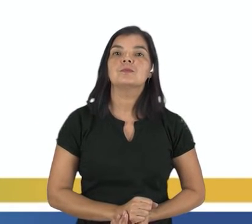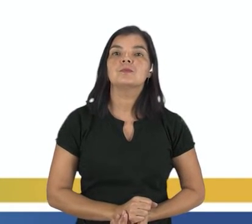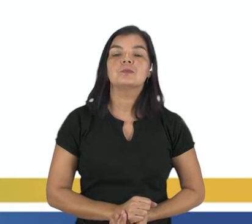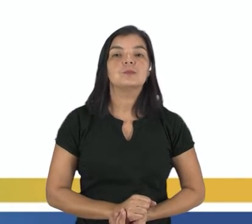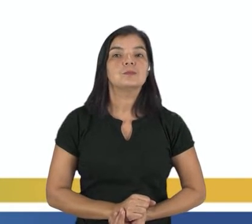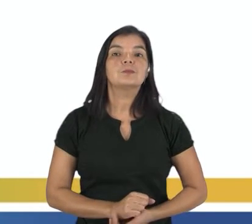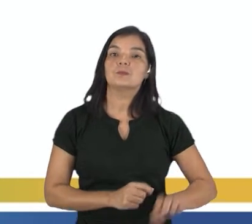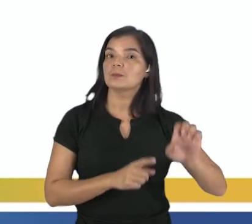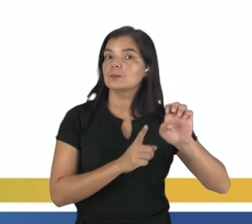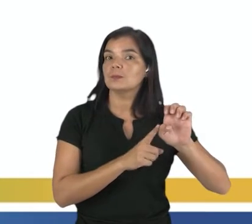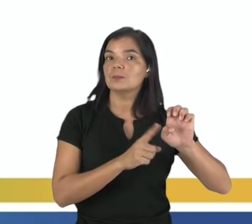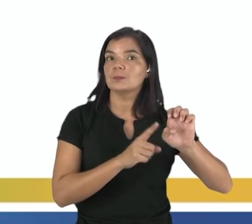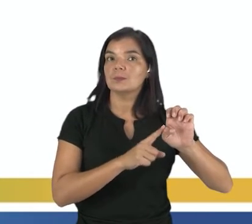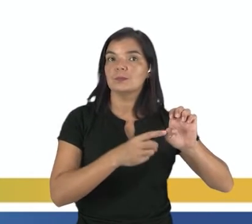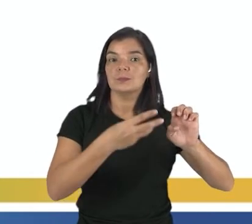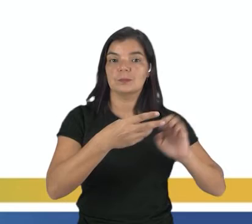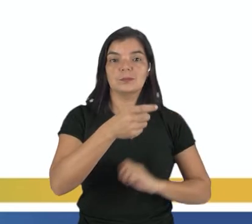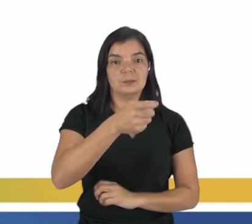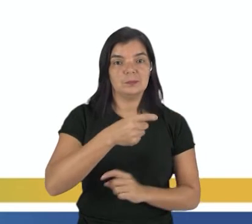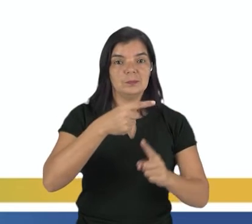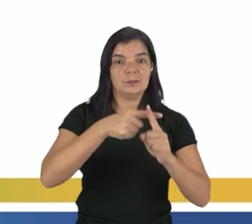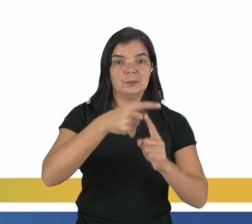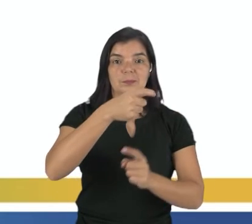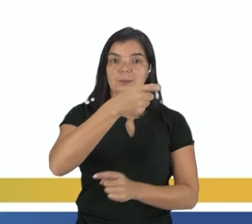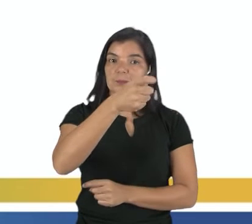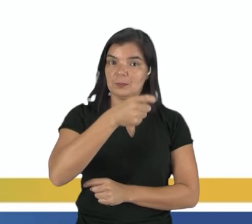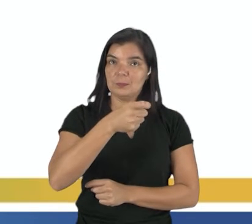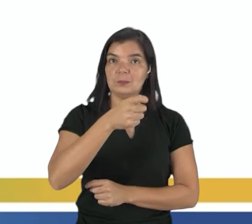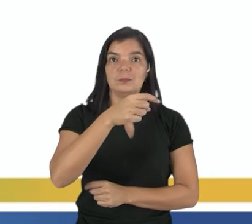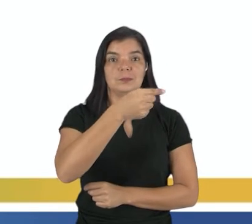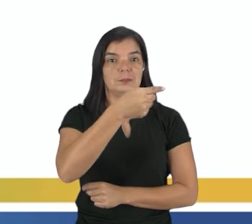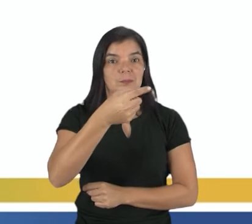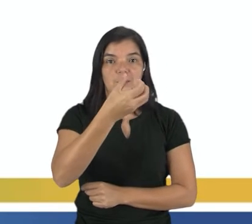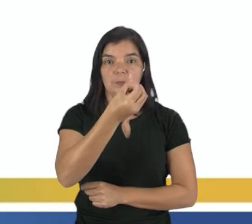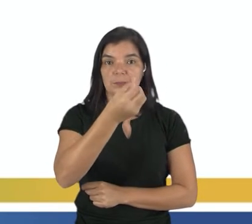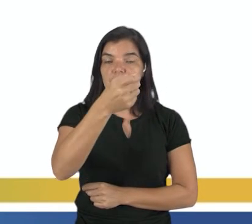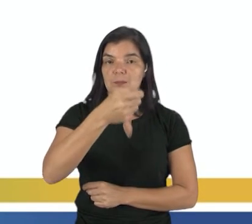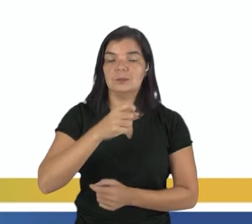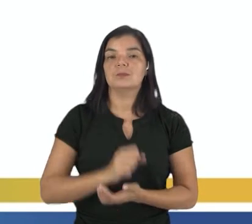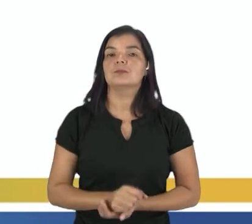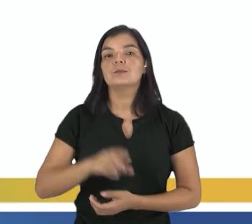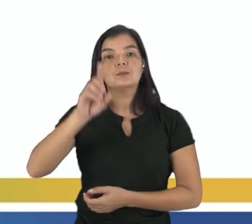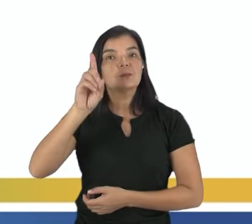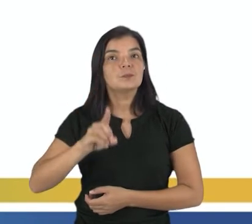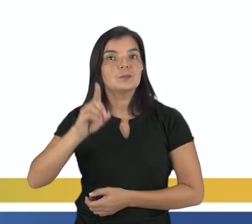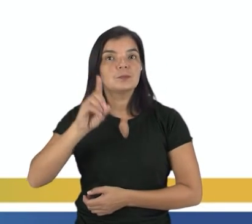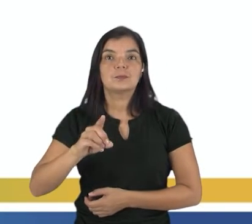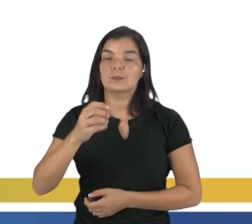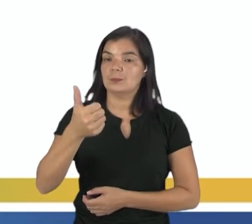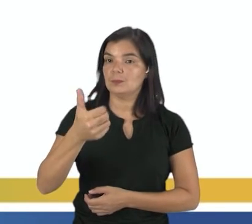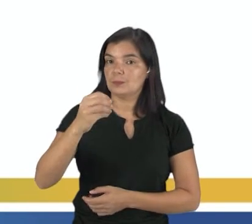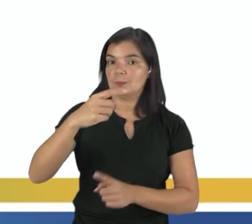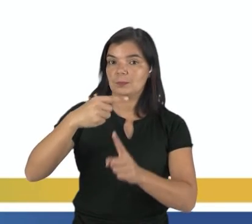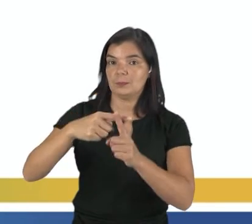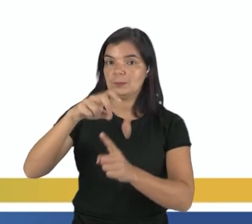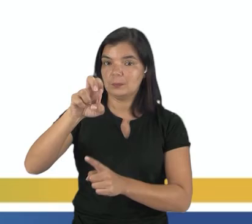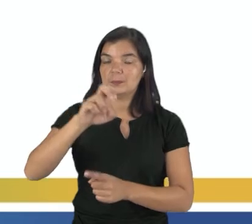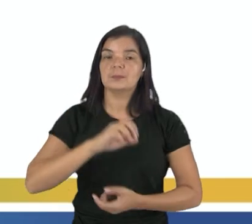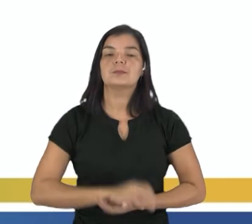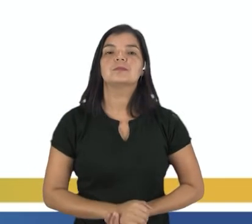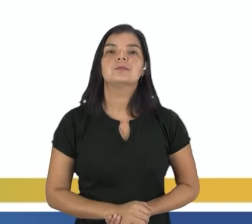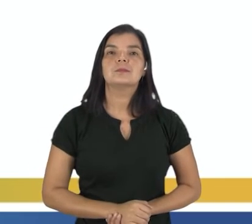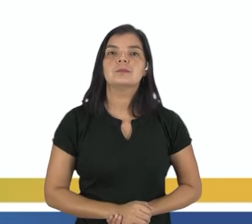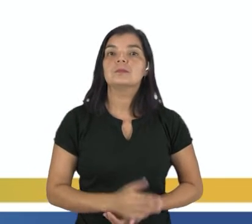esquerdo Eu tenho 3 x + x - 6x do lado direito tenho 10 mais 5